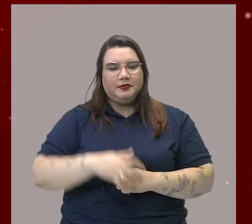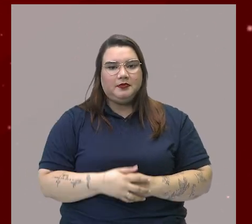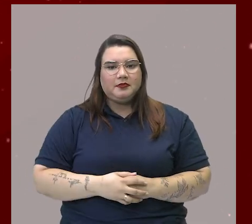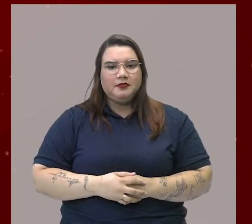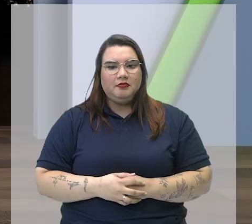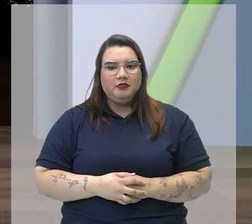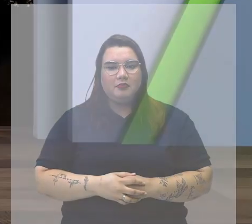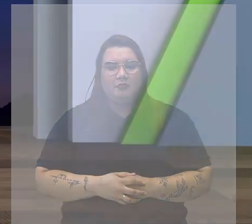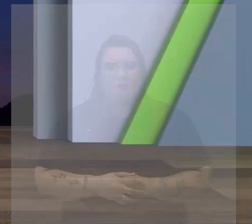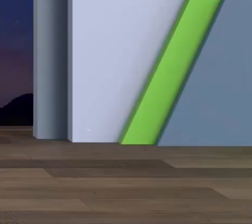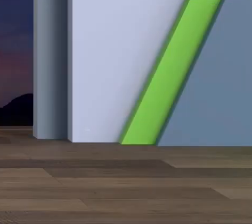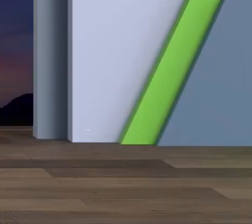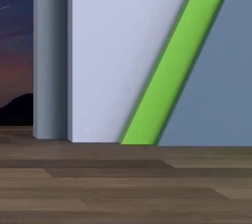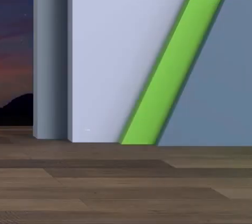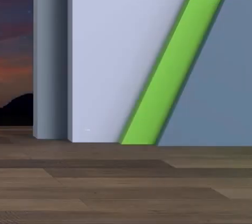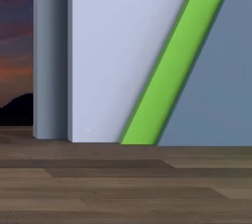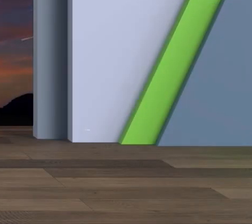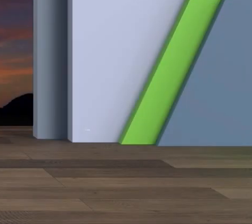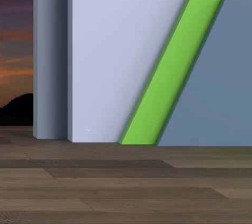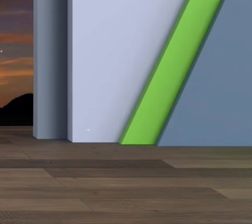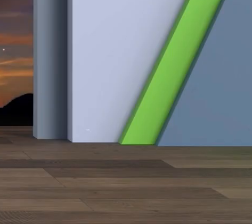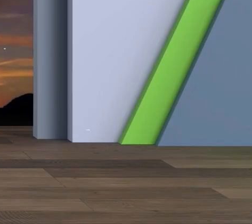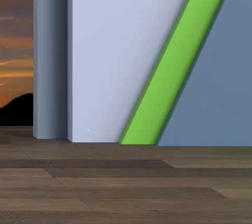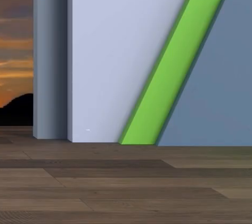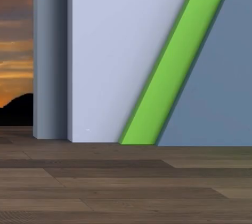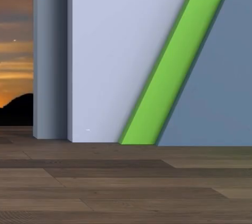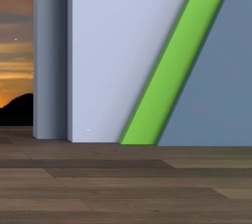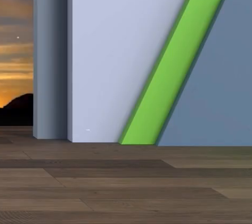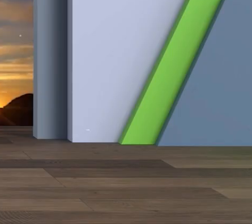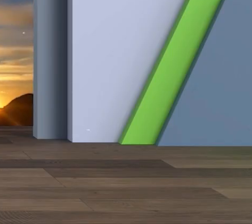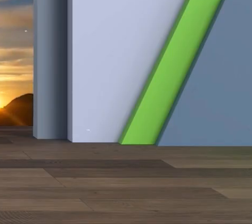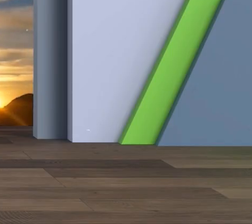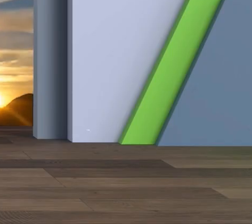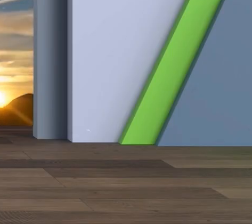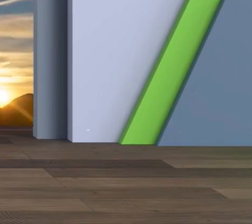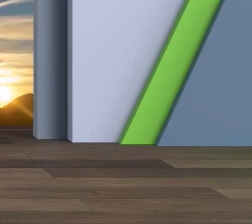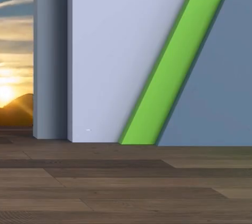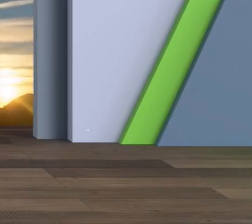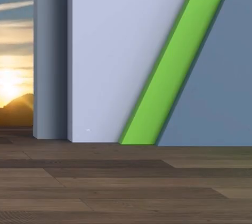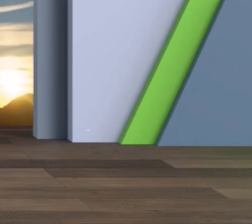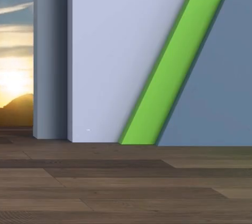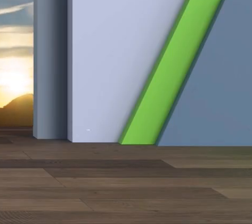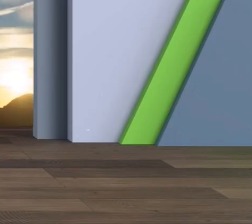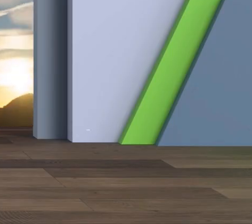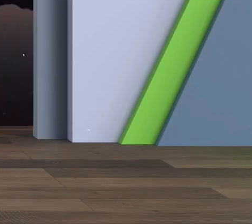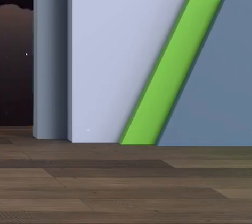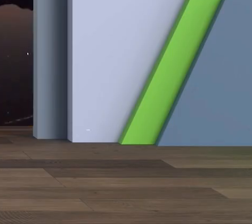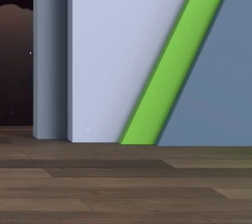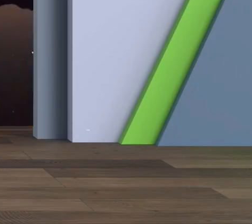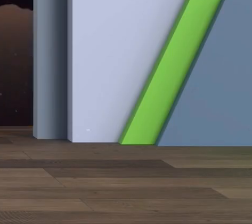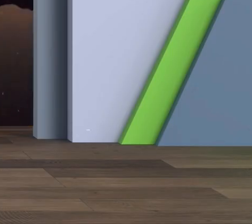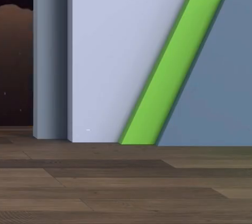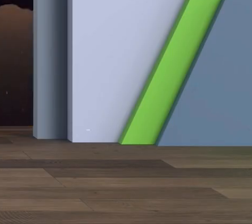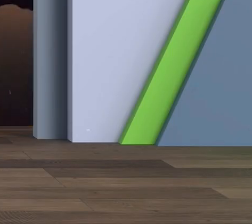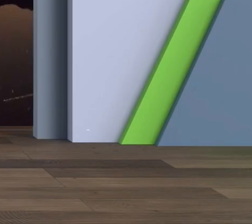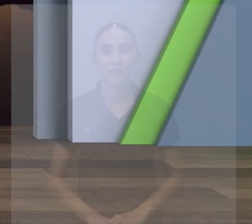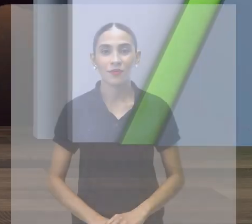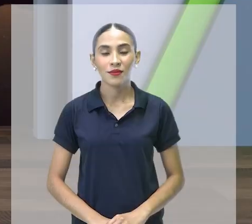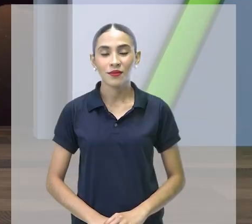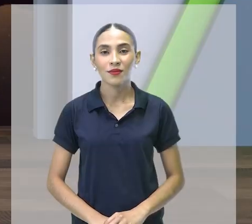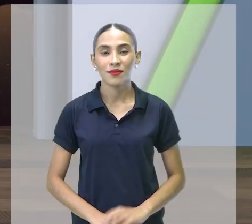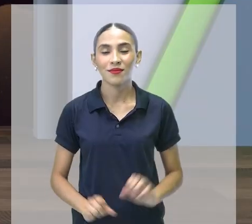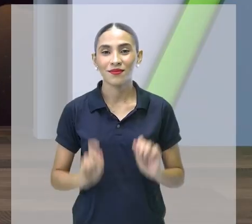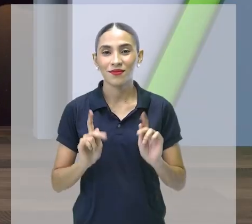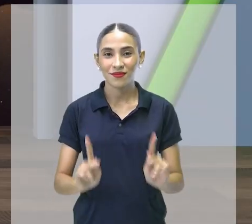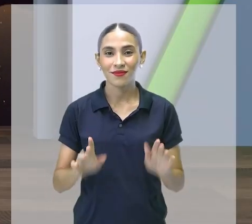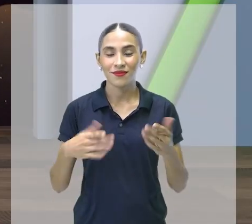anos. Muito bem, pessoal. Viram e perceberam que o cientista também sofre?